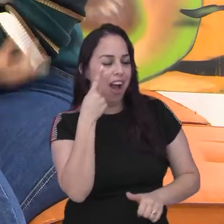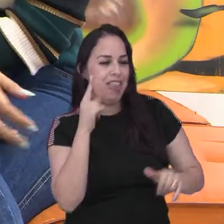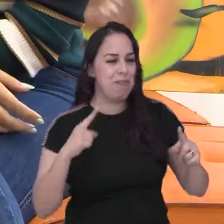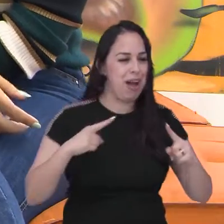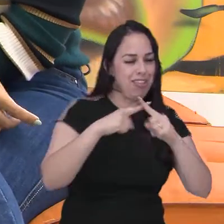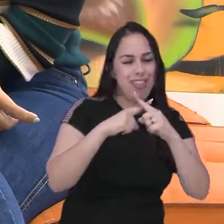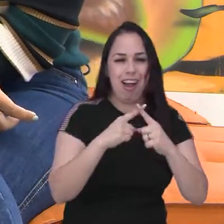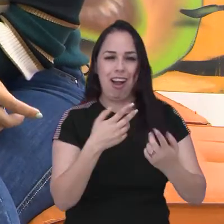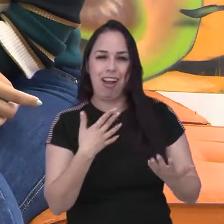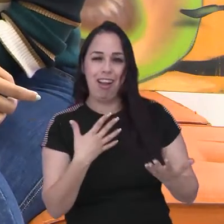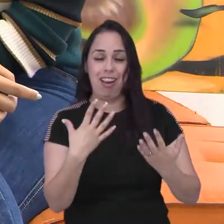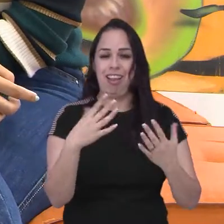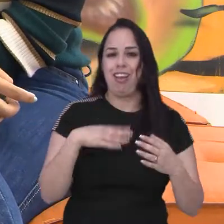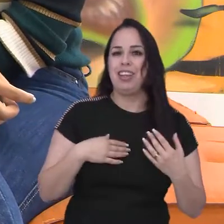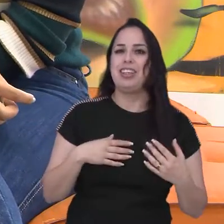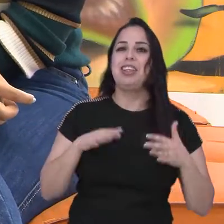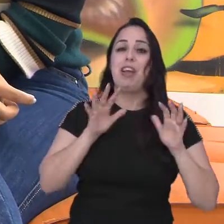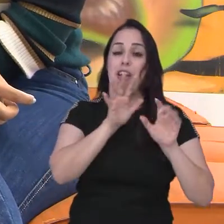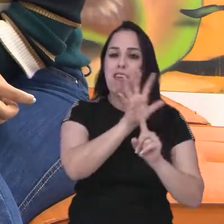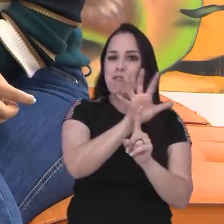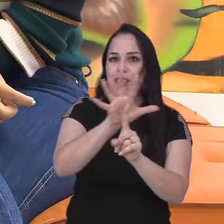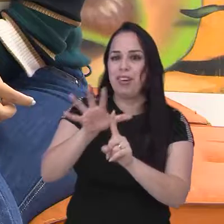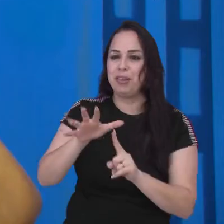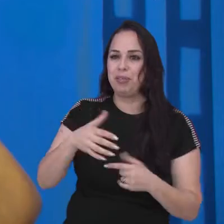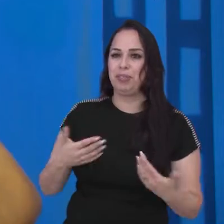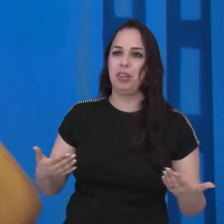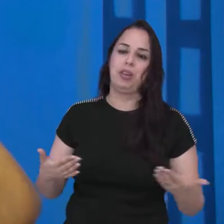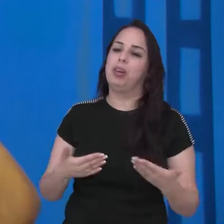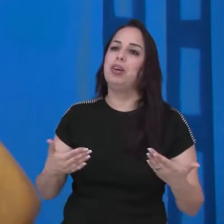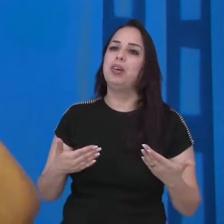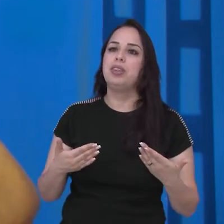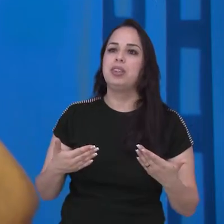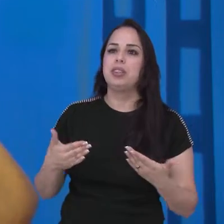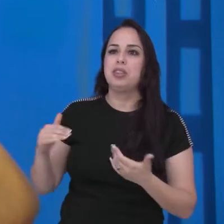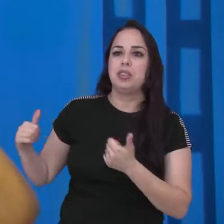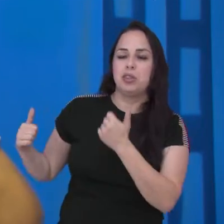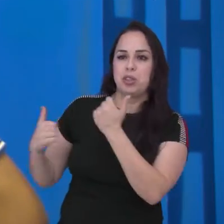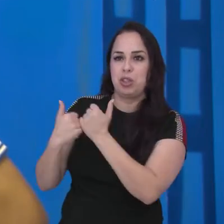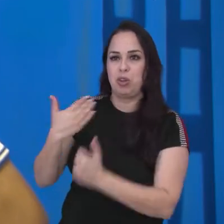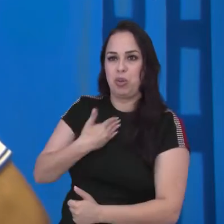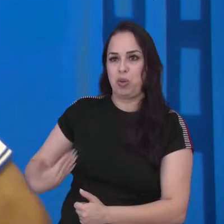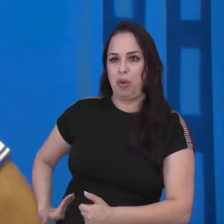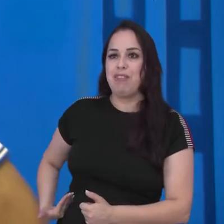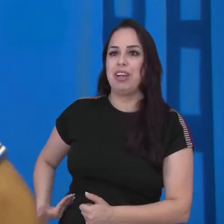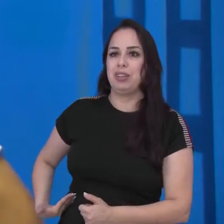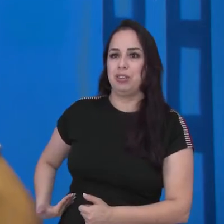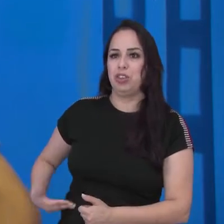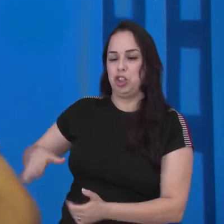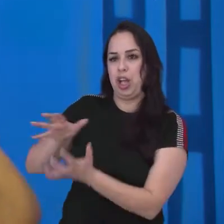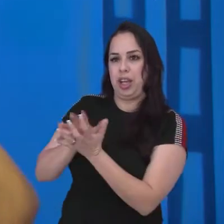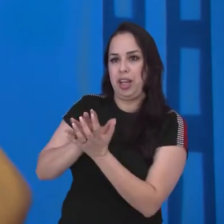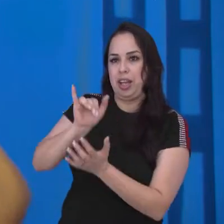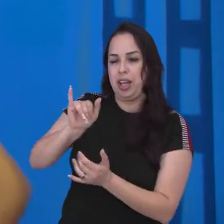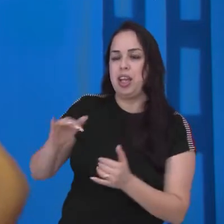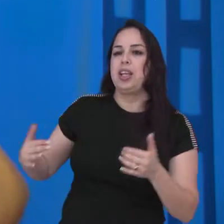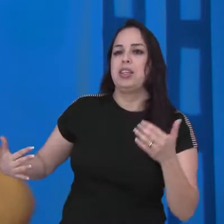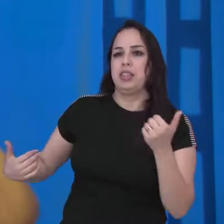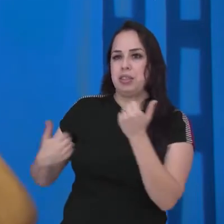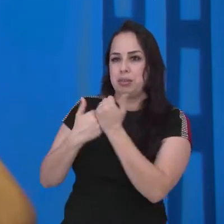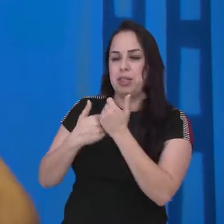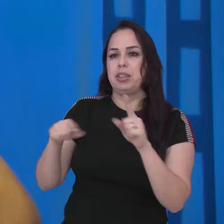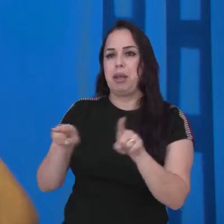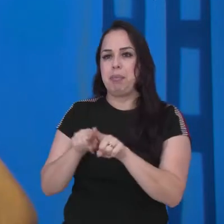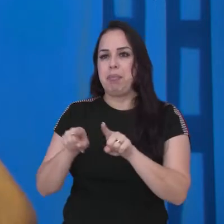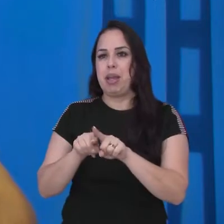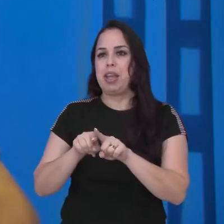todo instigado, né? Pra ir também. E a gente conseguia, né, assim, hoje a gente tem o apoio da gestão pública lá em Jacareí, né?